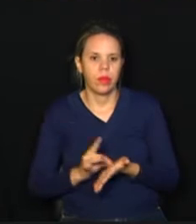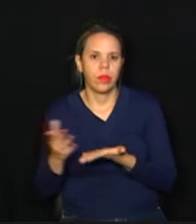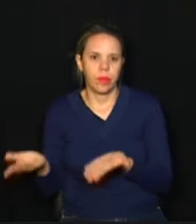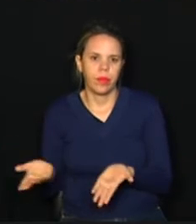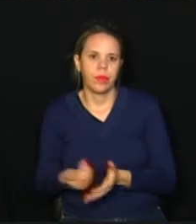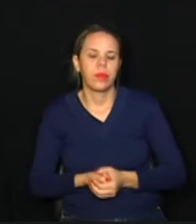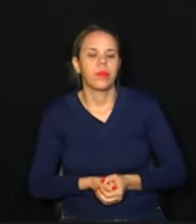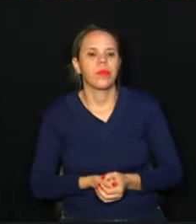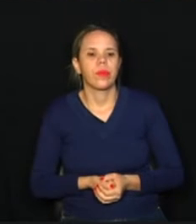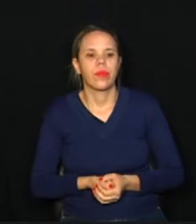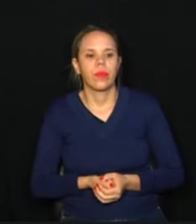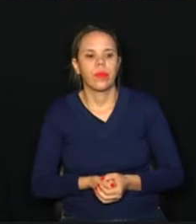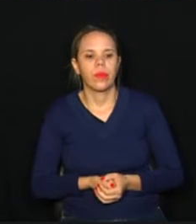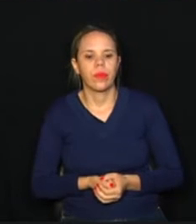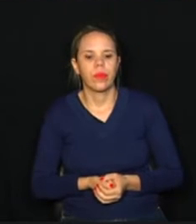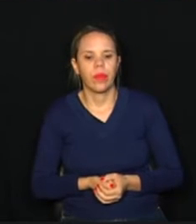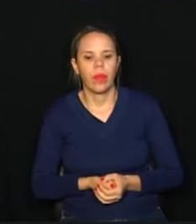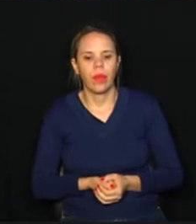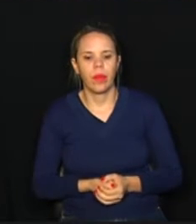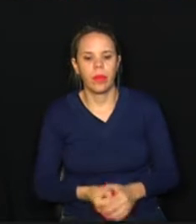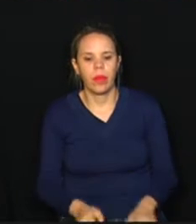esse.